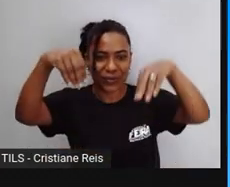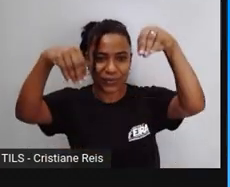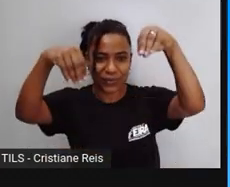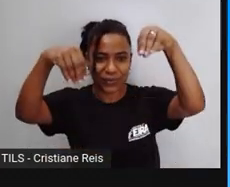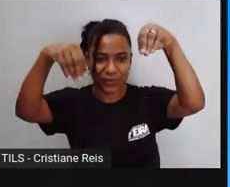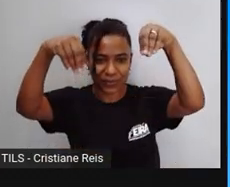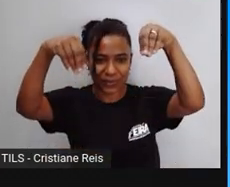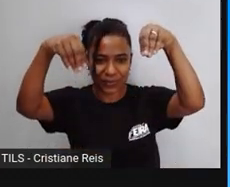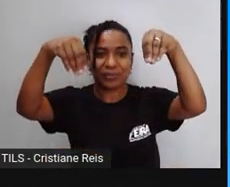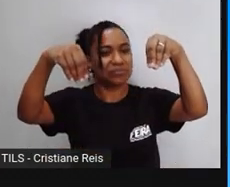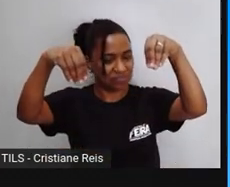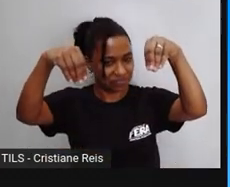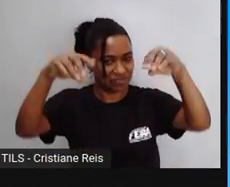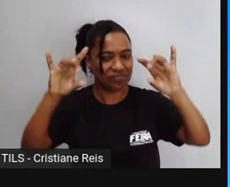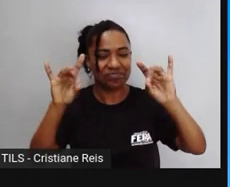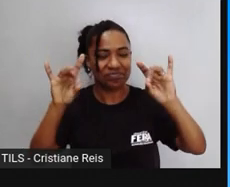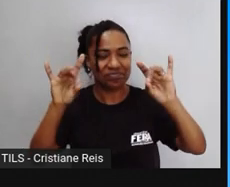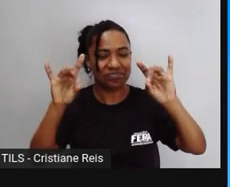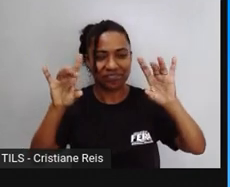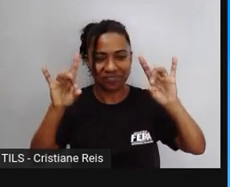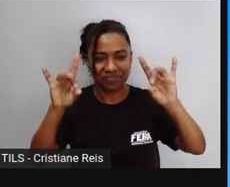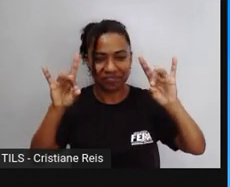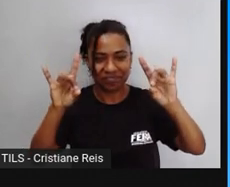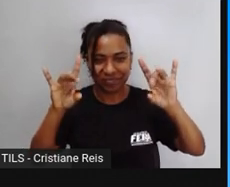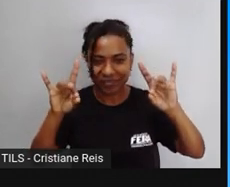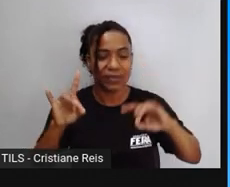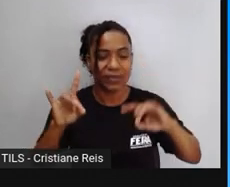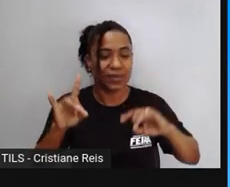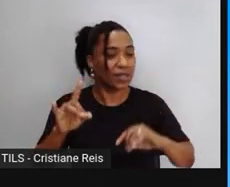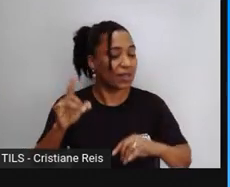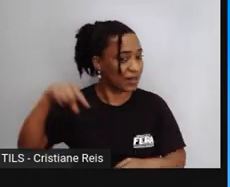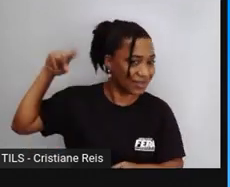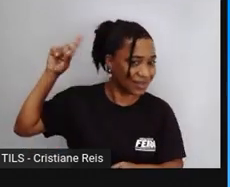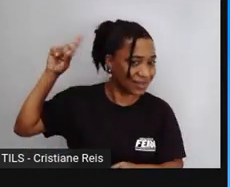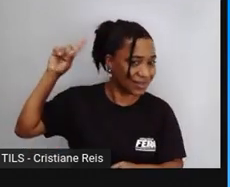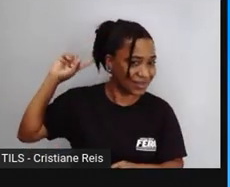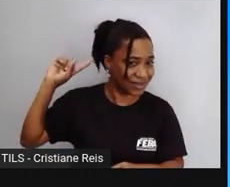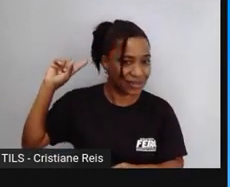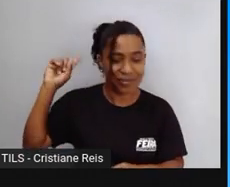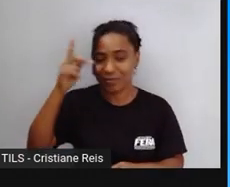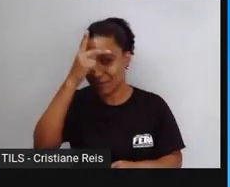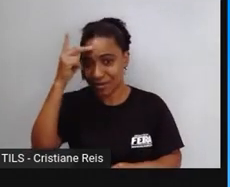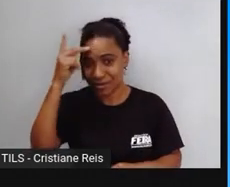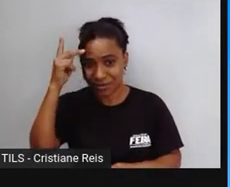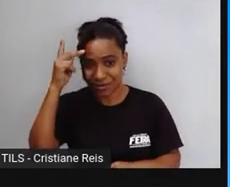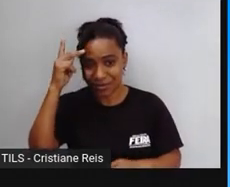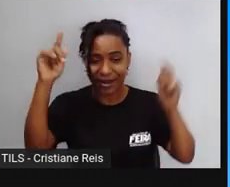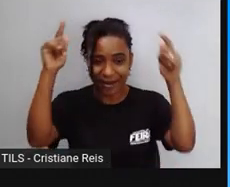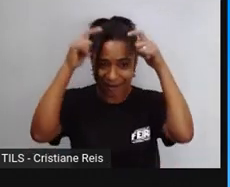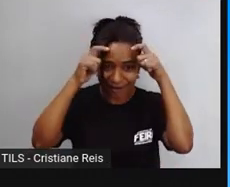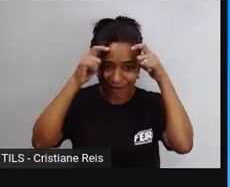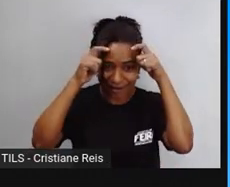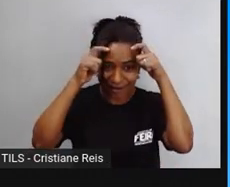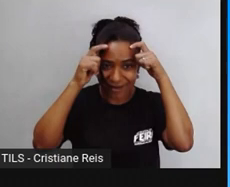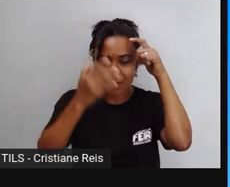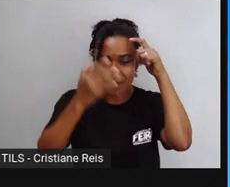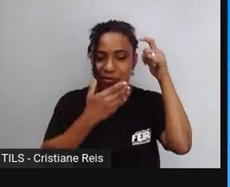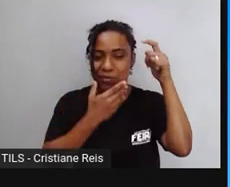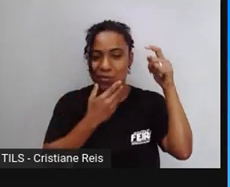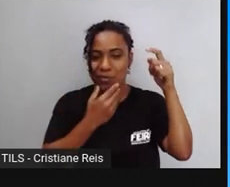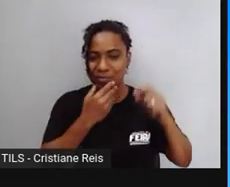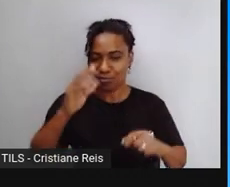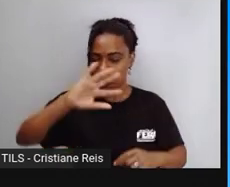foram casas muito utilizadas ao longo da história para a moradia de reis e rainhas, mas